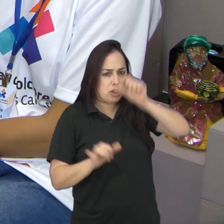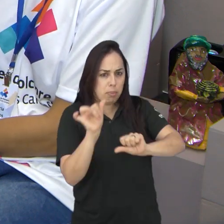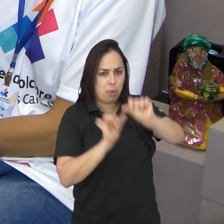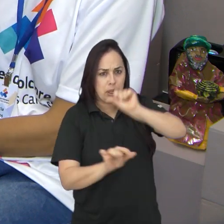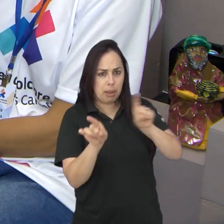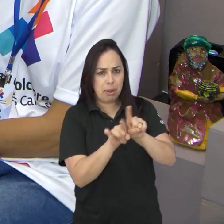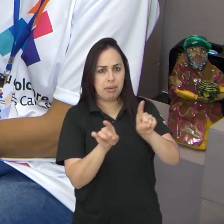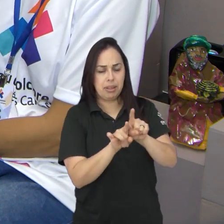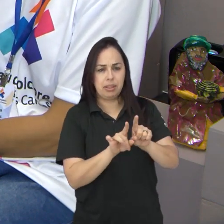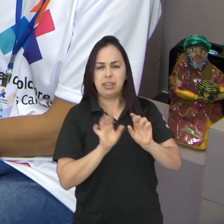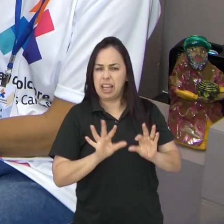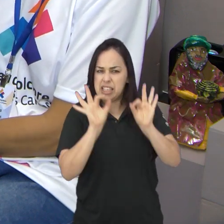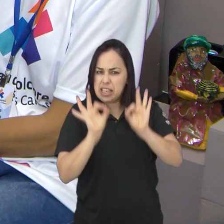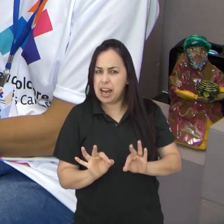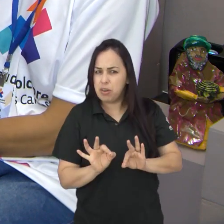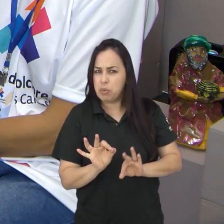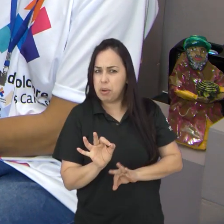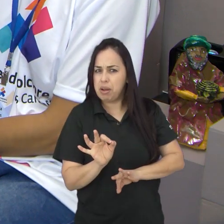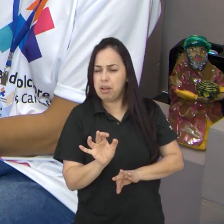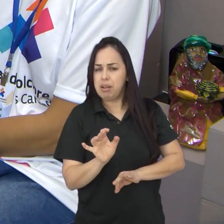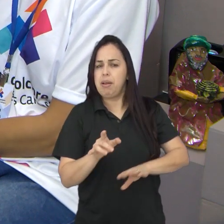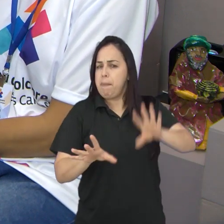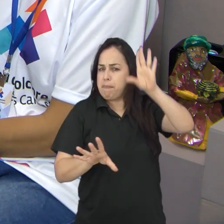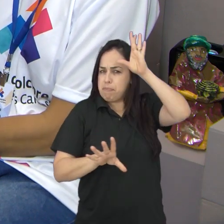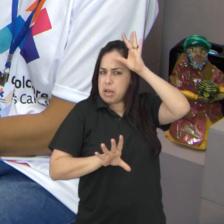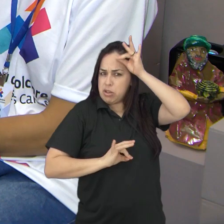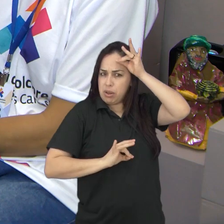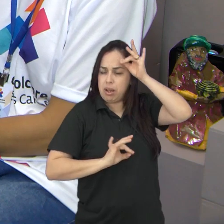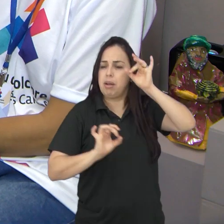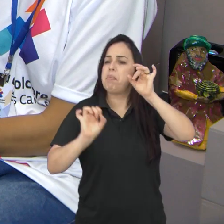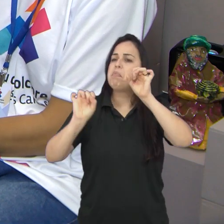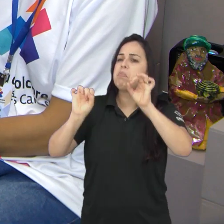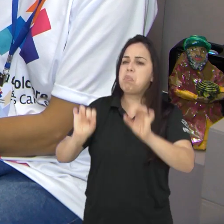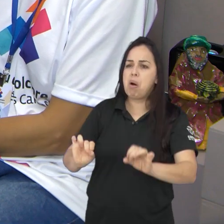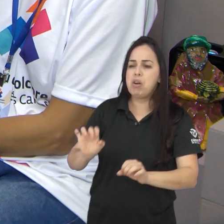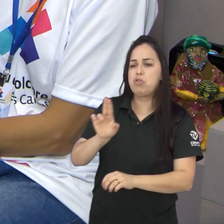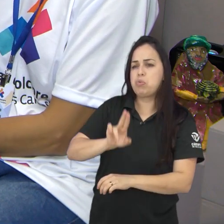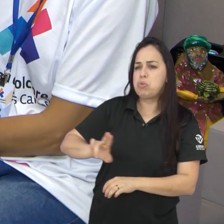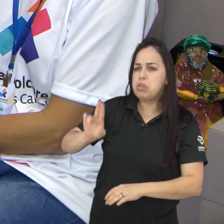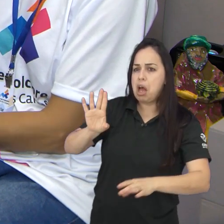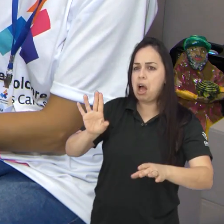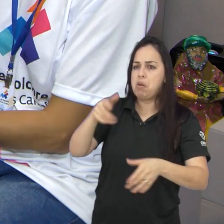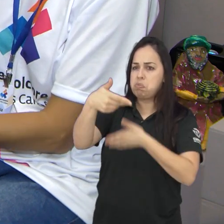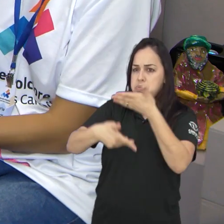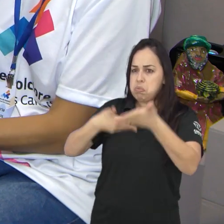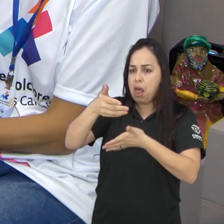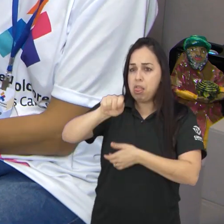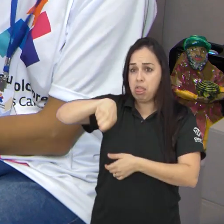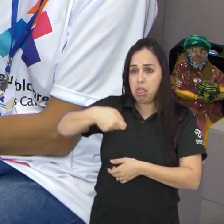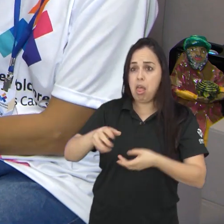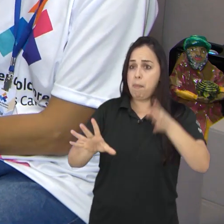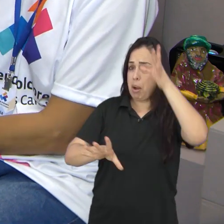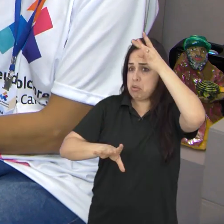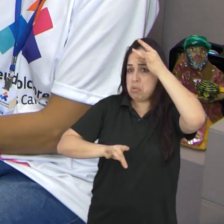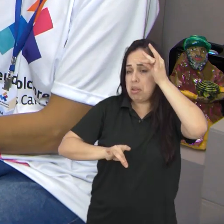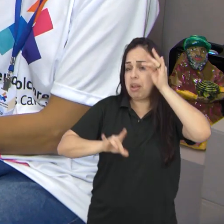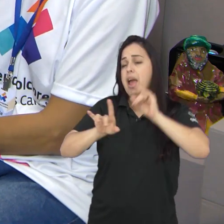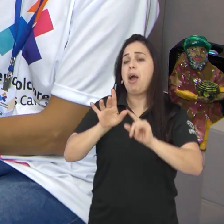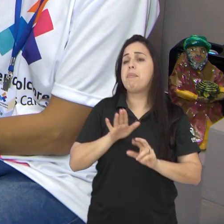também? Exatamente. Tá certo falar personagem? Você pode falar personagens, né? São as representações